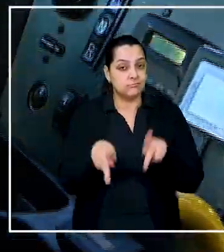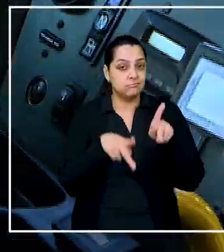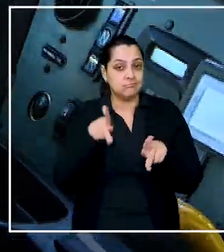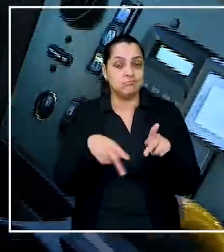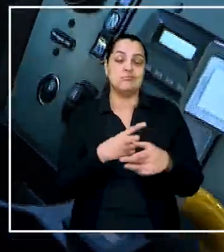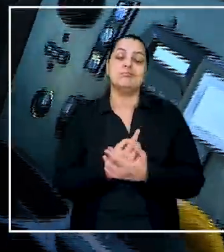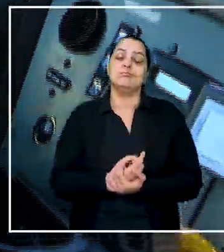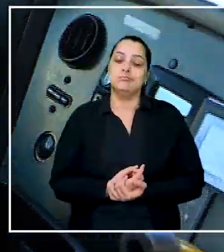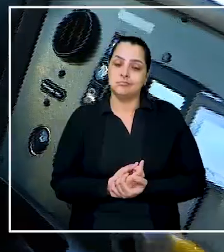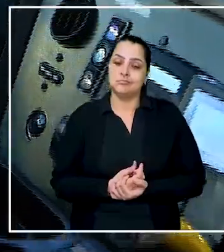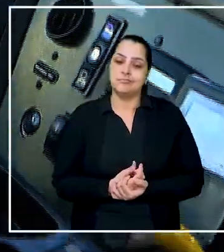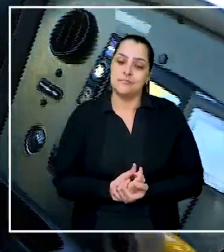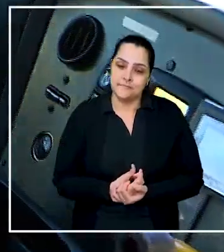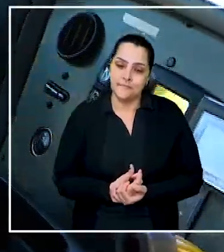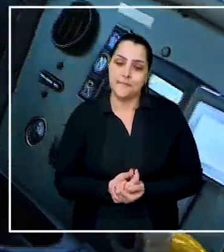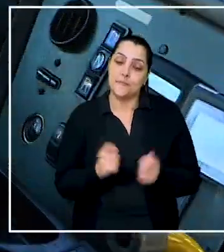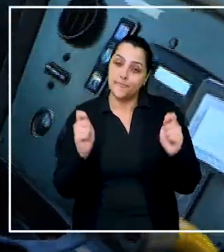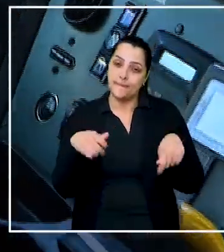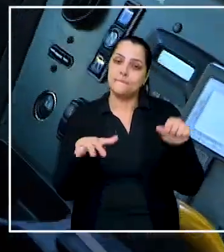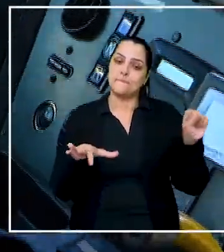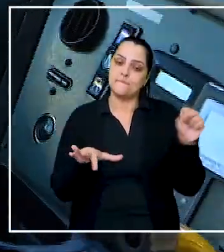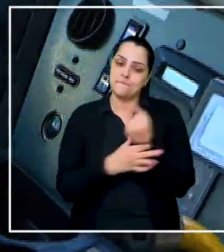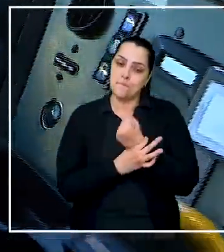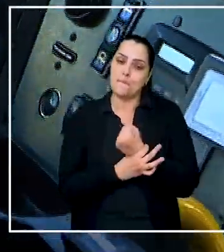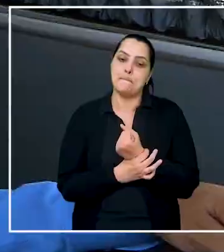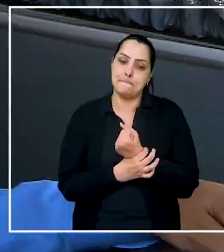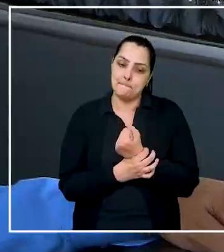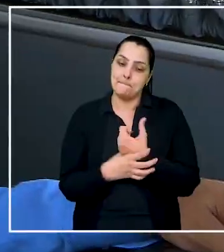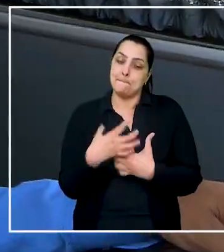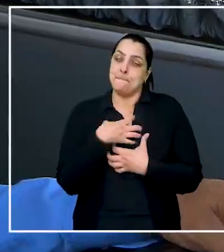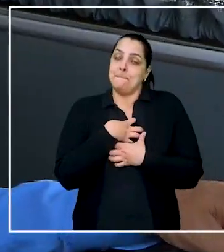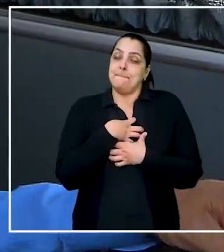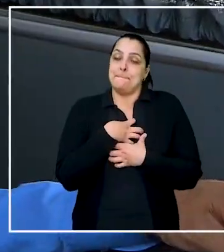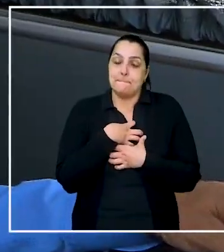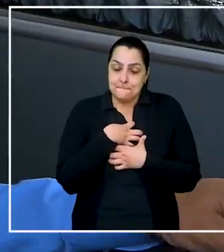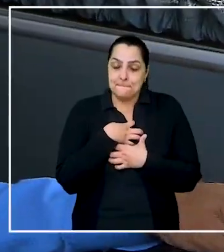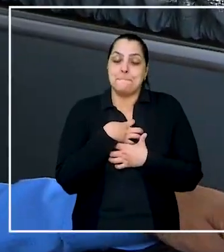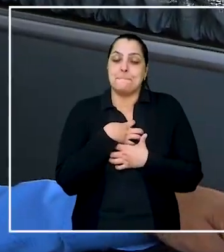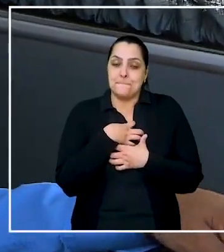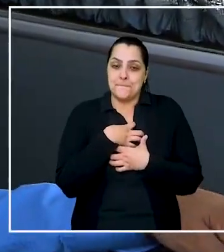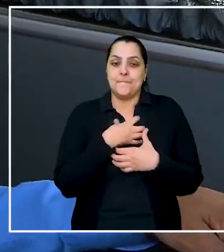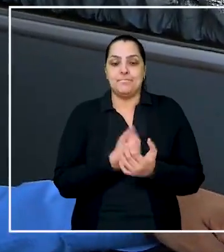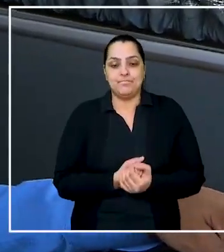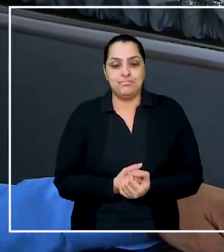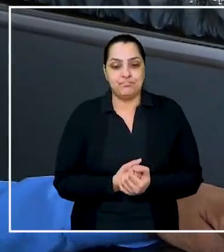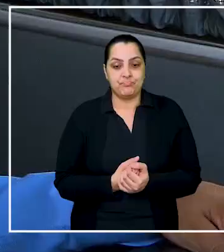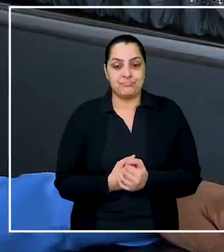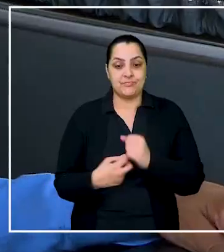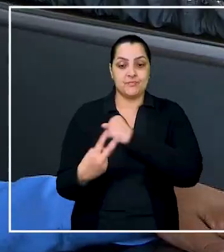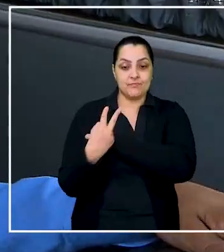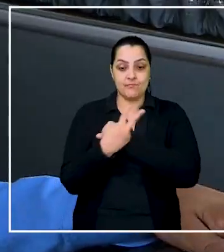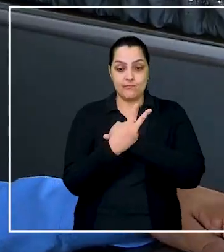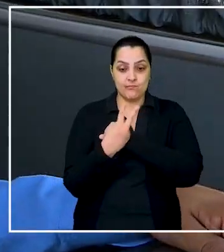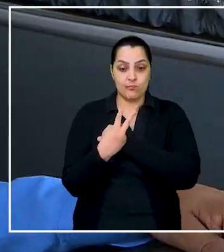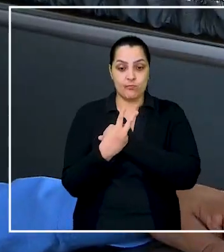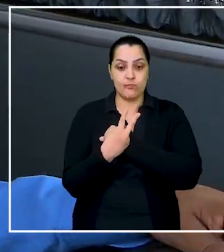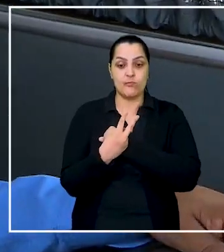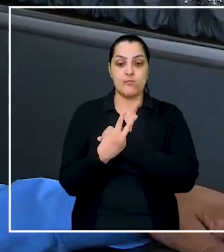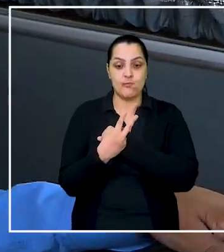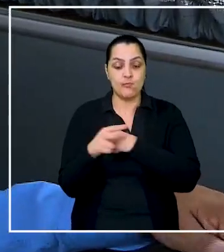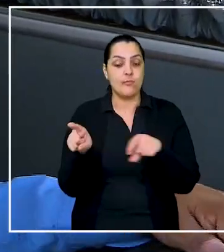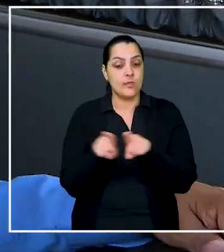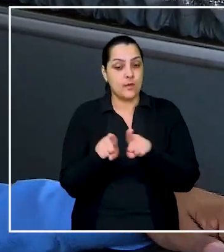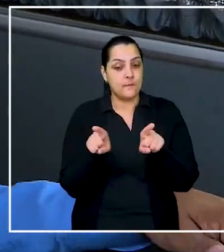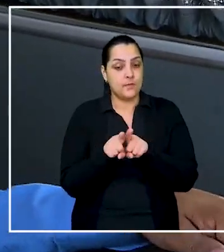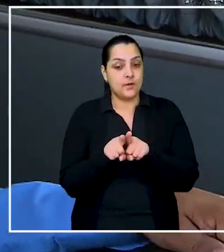a população. Gera uma segurança para a gente se sente mais seguro sendo monitorado e